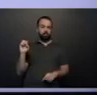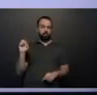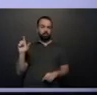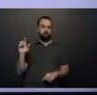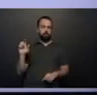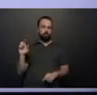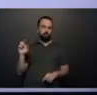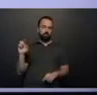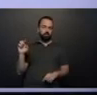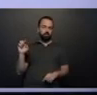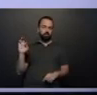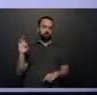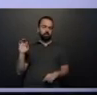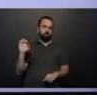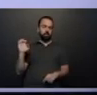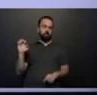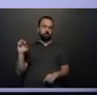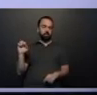os gatos,